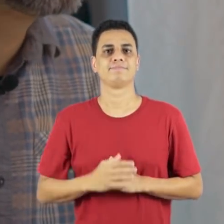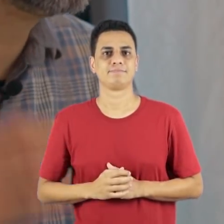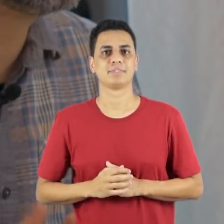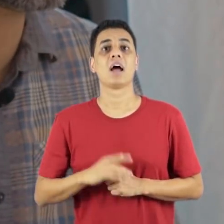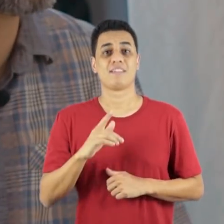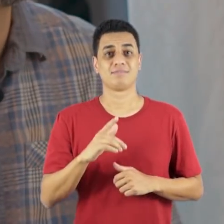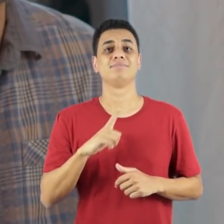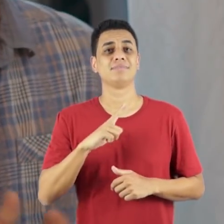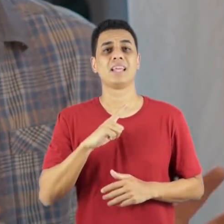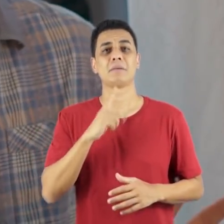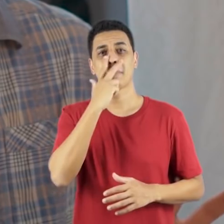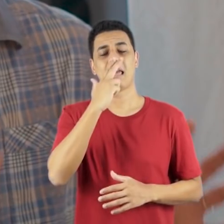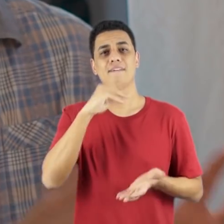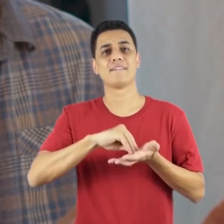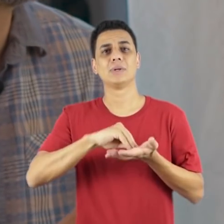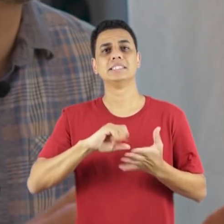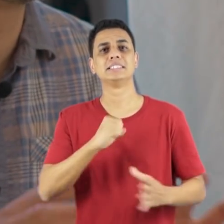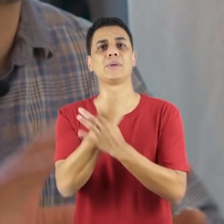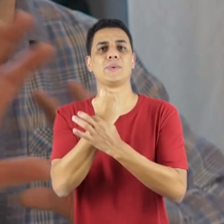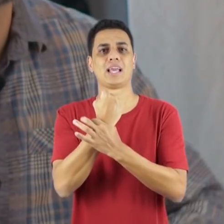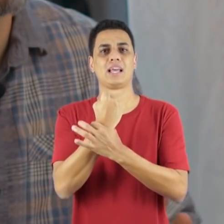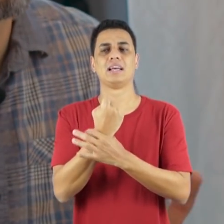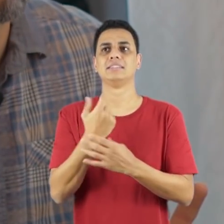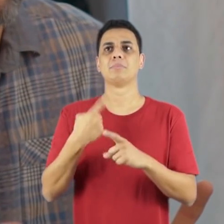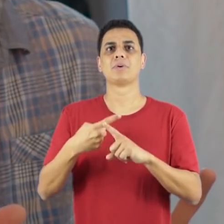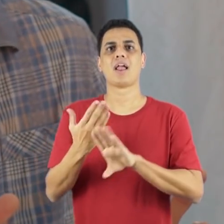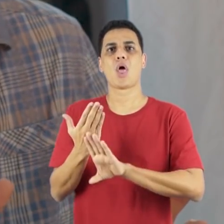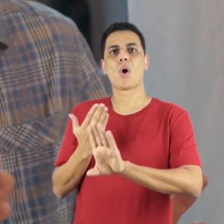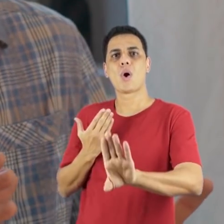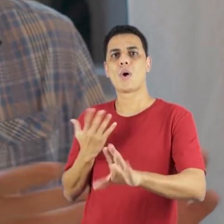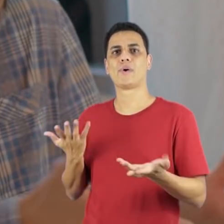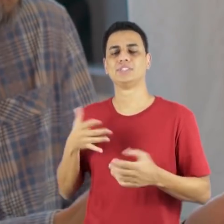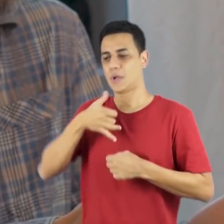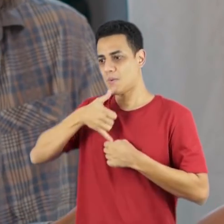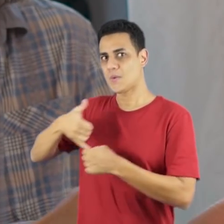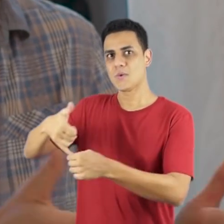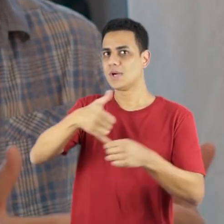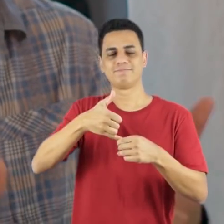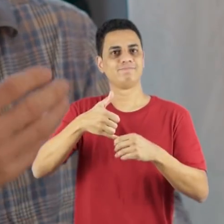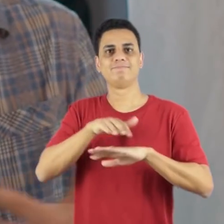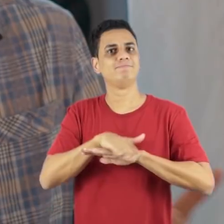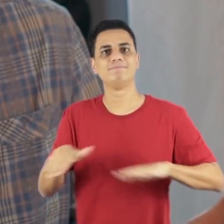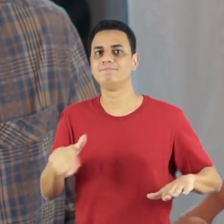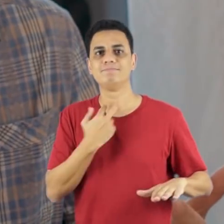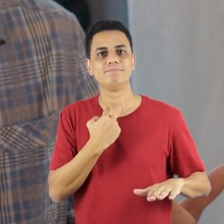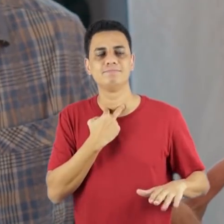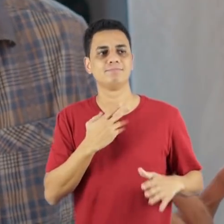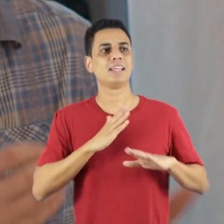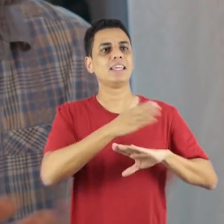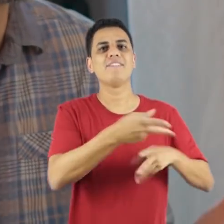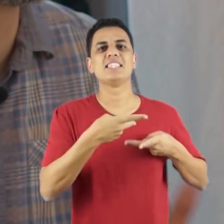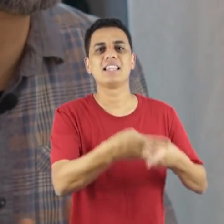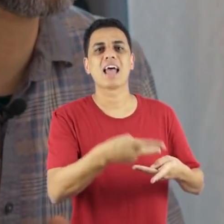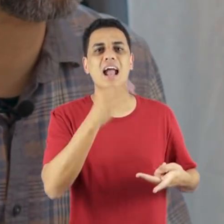tem atingido níveis altos e tudo isso no isolamento, no distanciamento do abraço, da roda de chimarrão, de visitar os amigos para um café